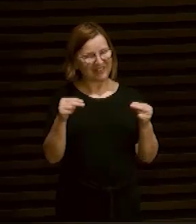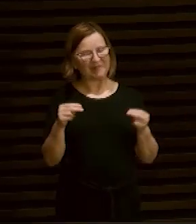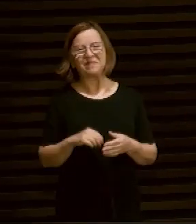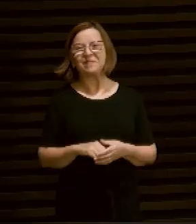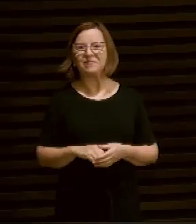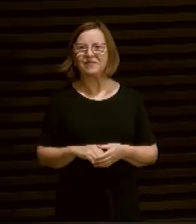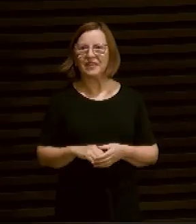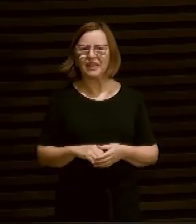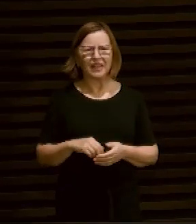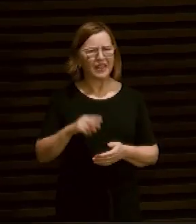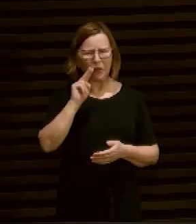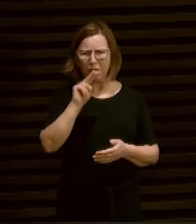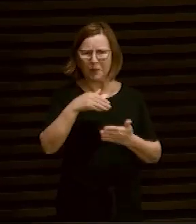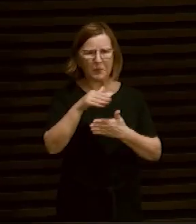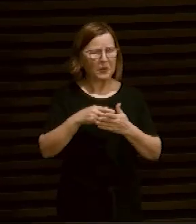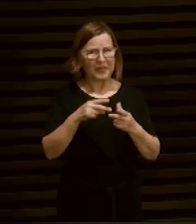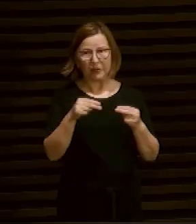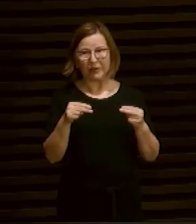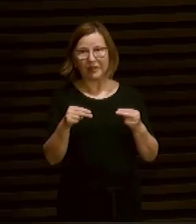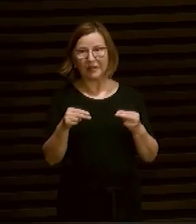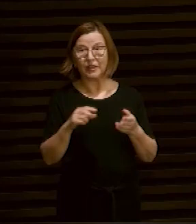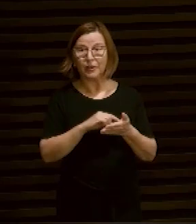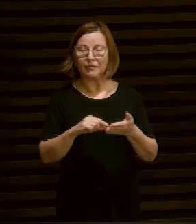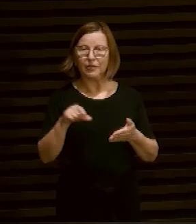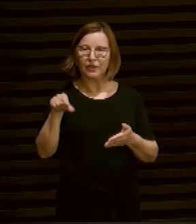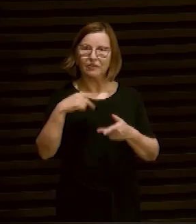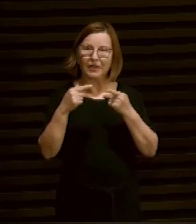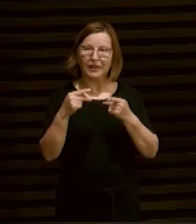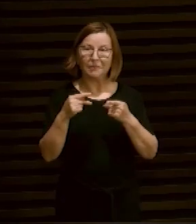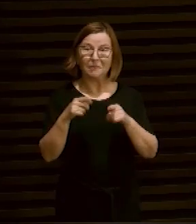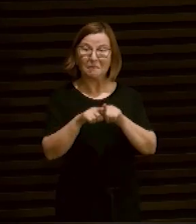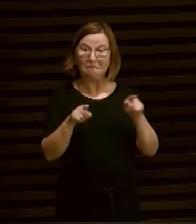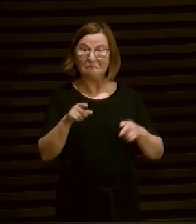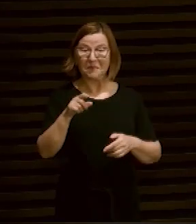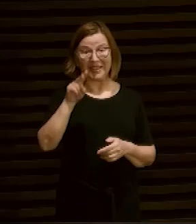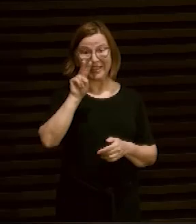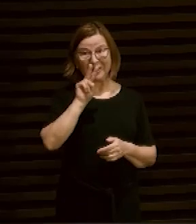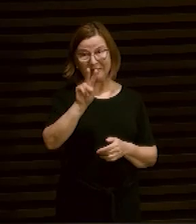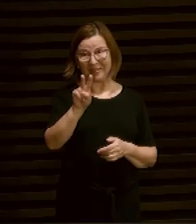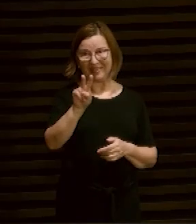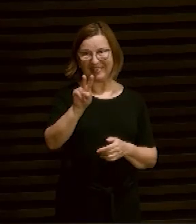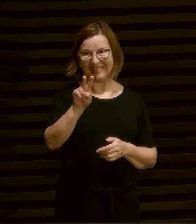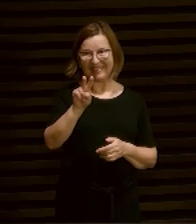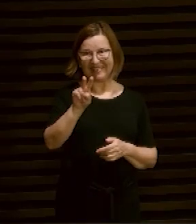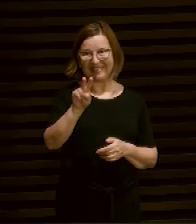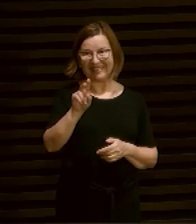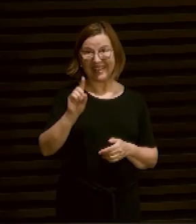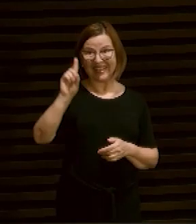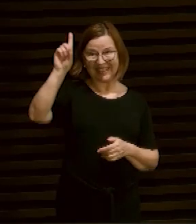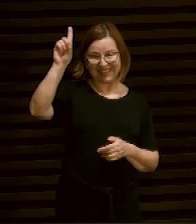Não vemos todas as coisas. O verso 9 diz: vemos todavia aquele